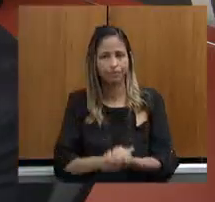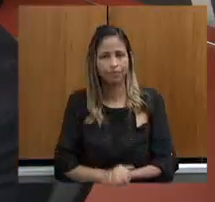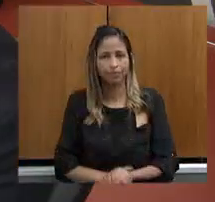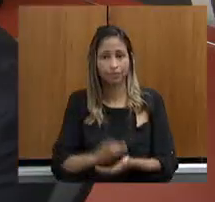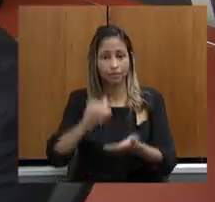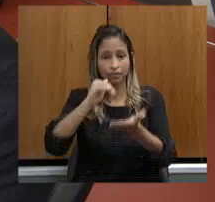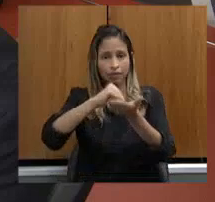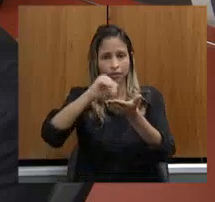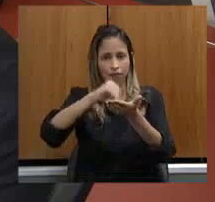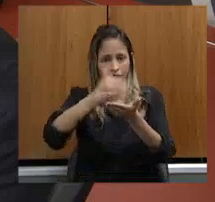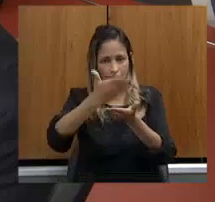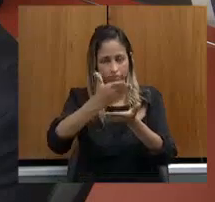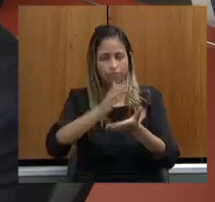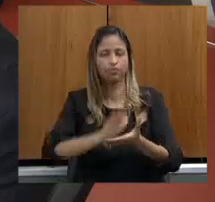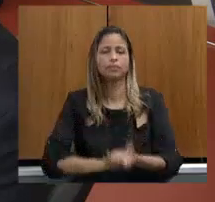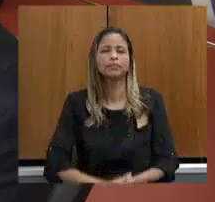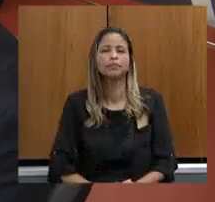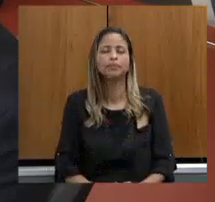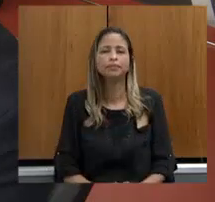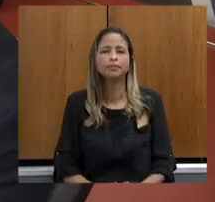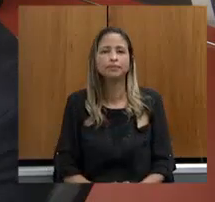secretário igoreto